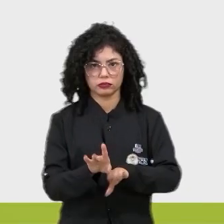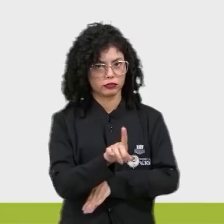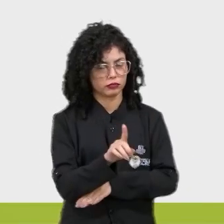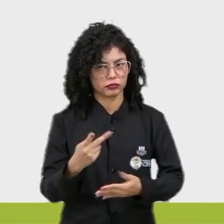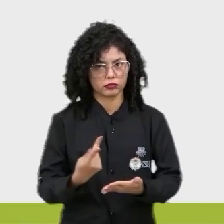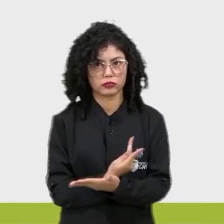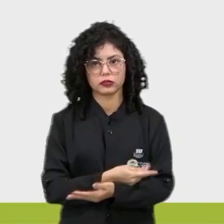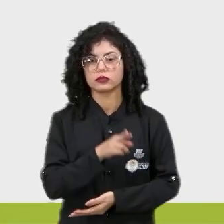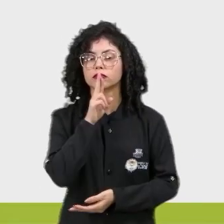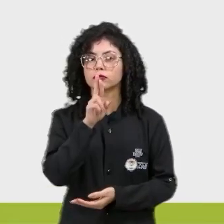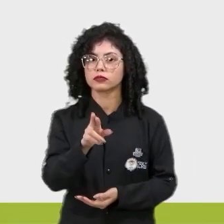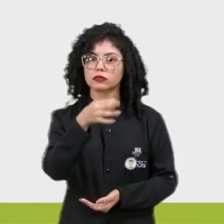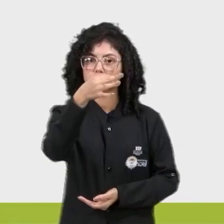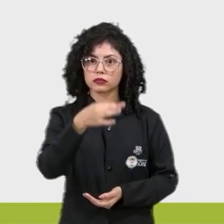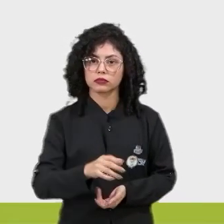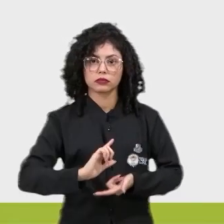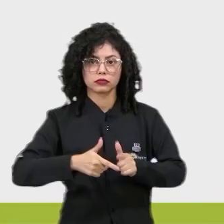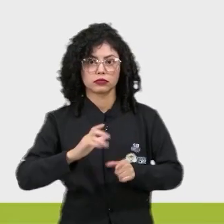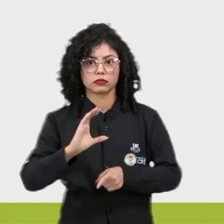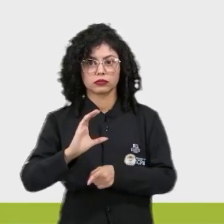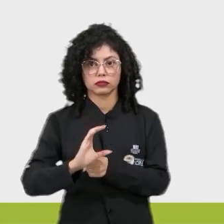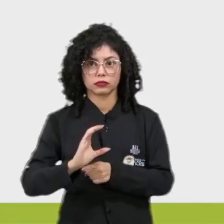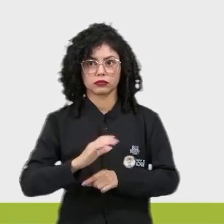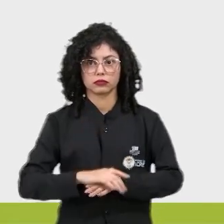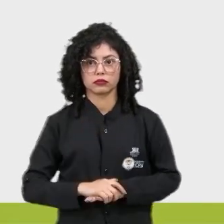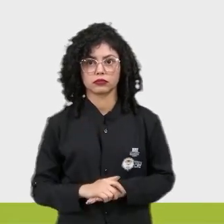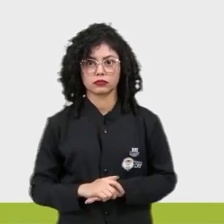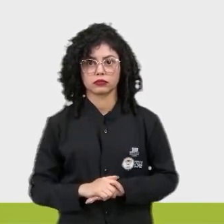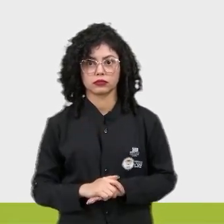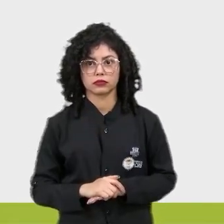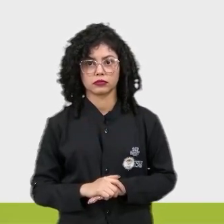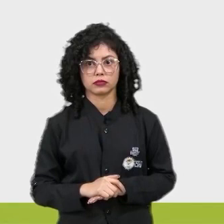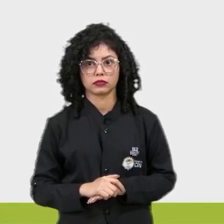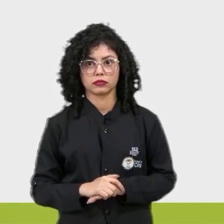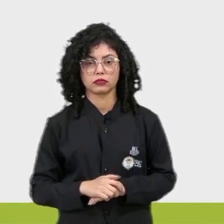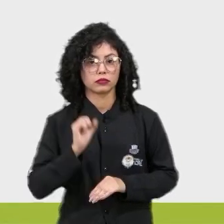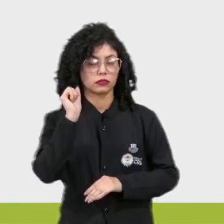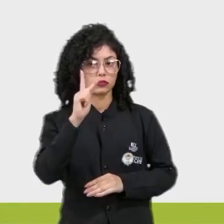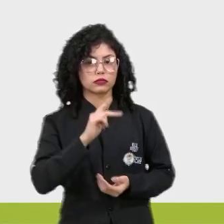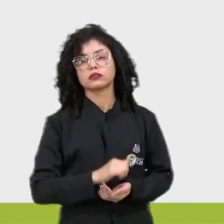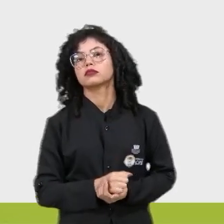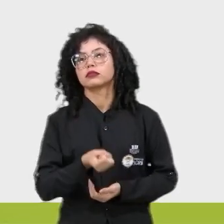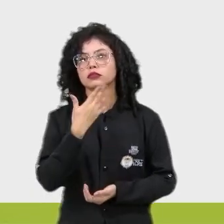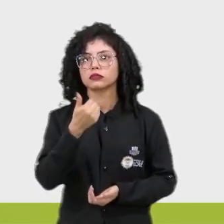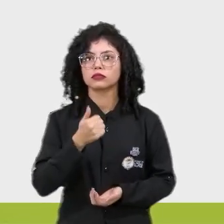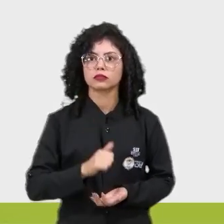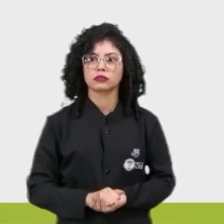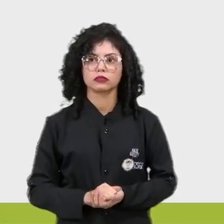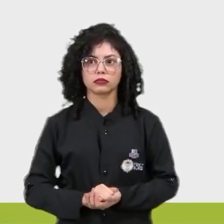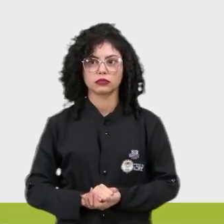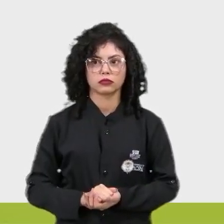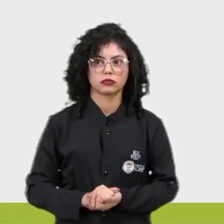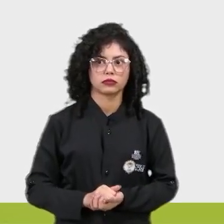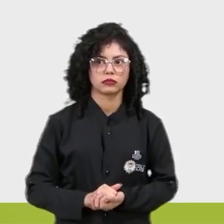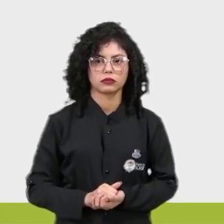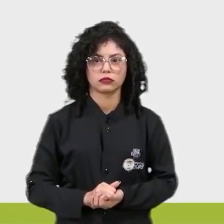não. Resposta correta, então, letra C. Ok? Tudo bem? Vamos para a próxima.